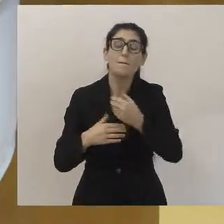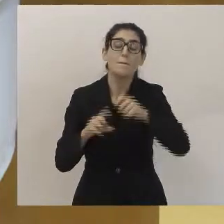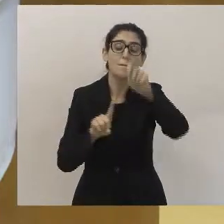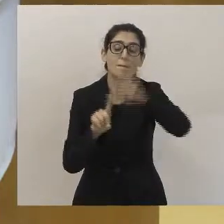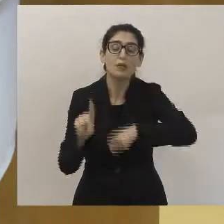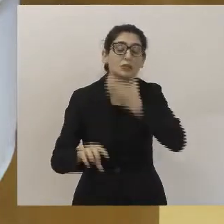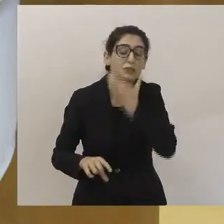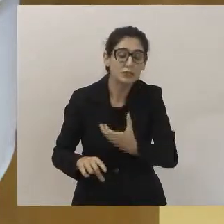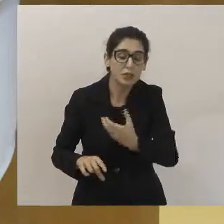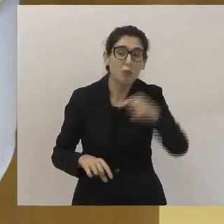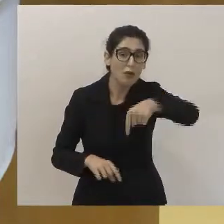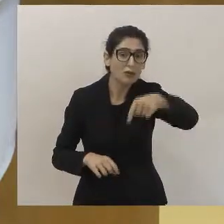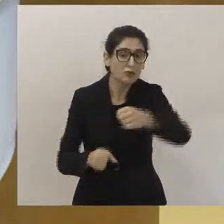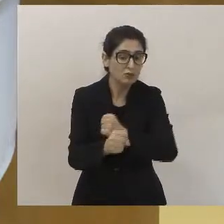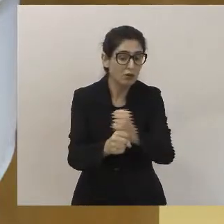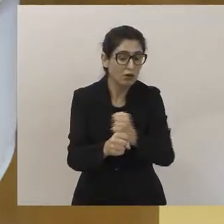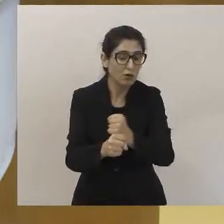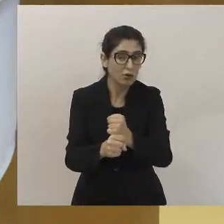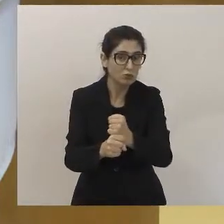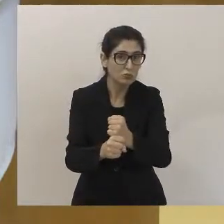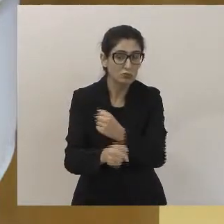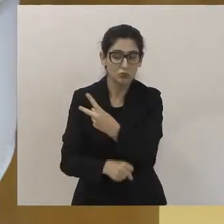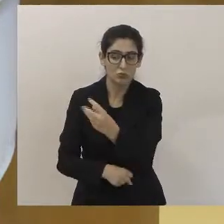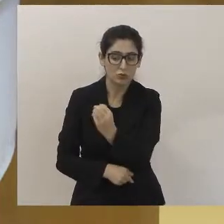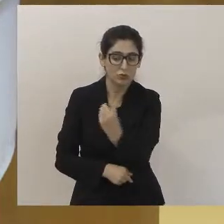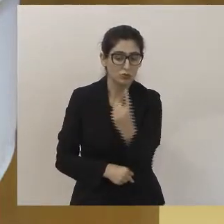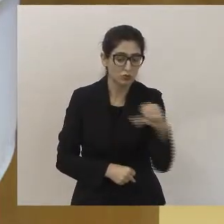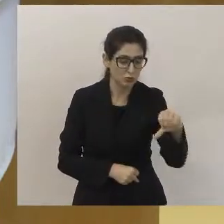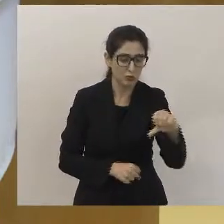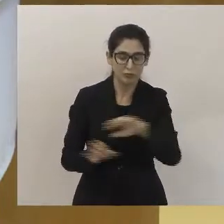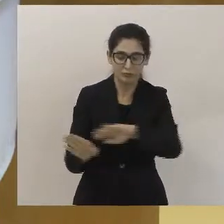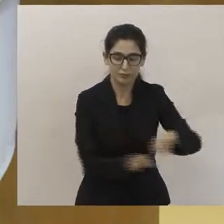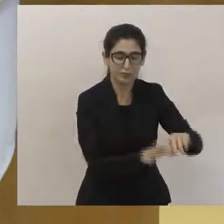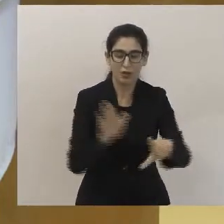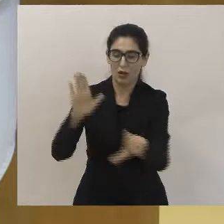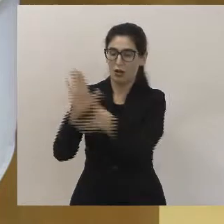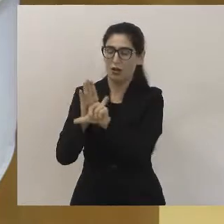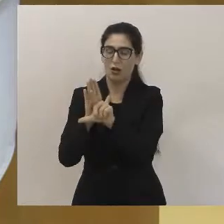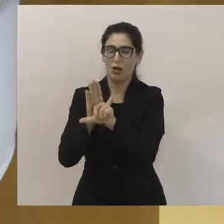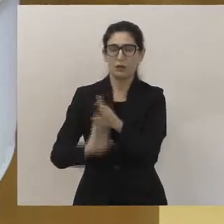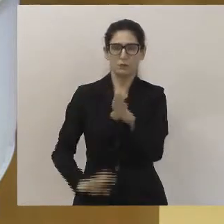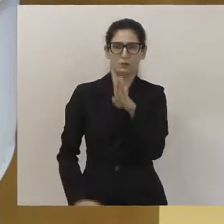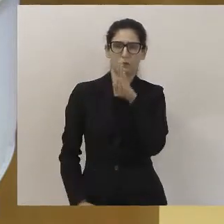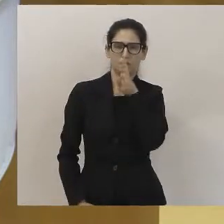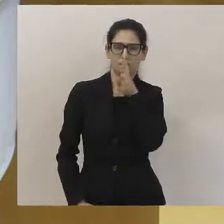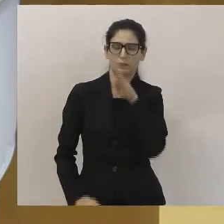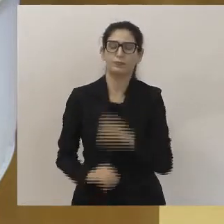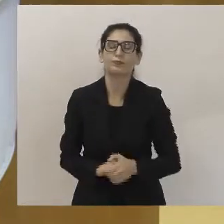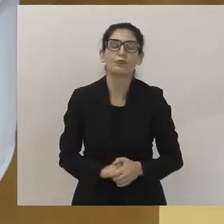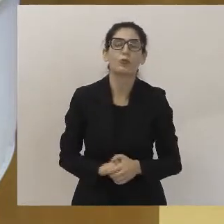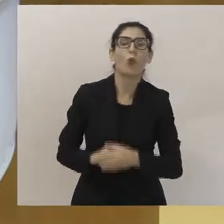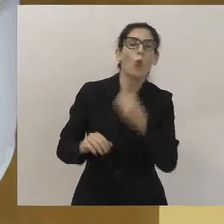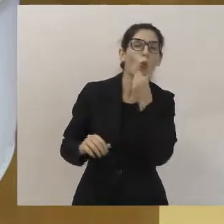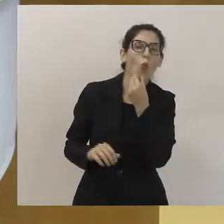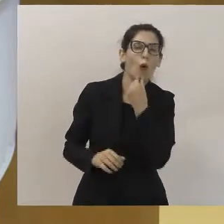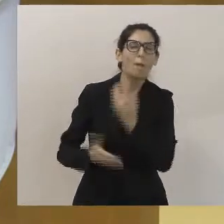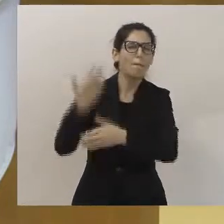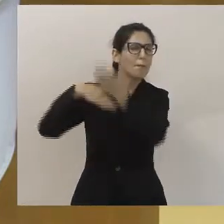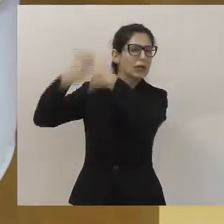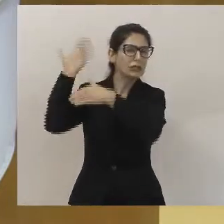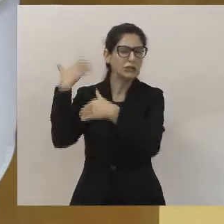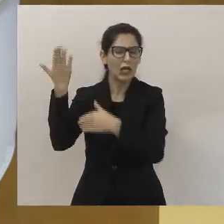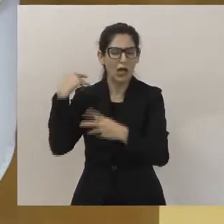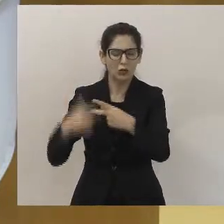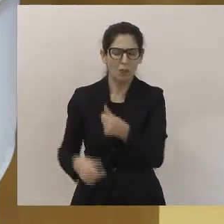relação à lei do silêncio aqui como eu aqui com muito orgulho fui procurado lá atrás pro o secretário paulo henrique na época e